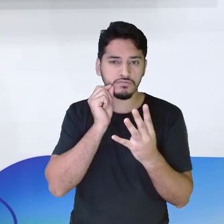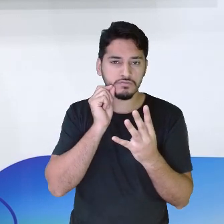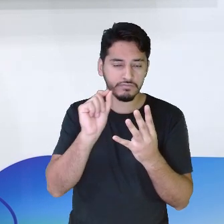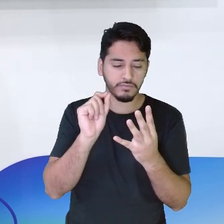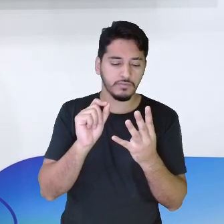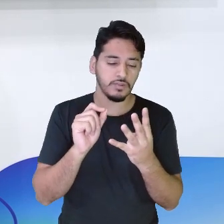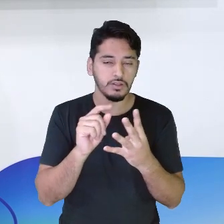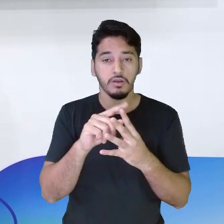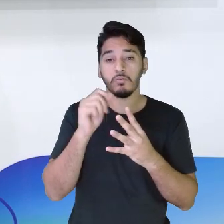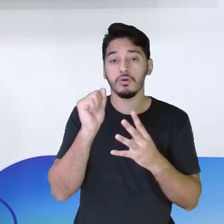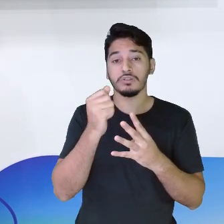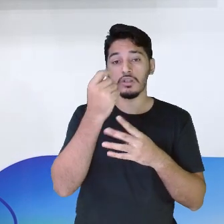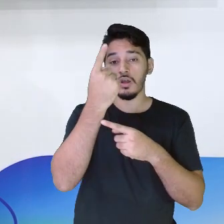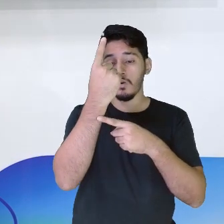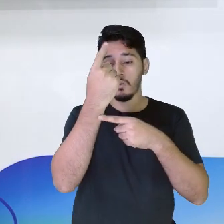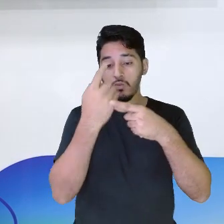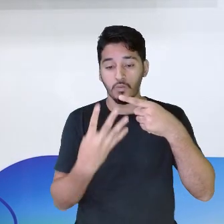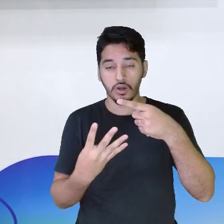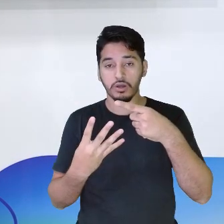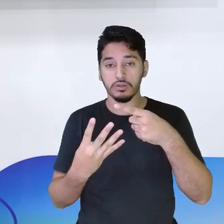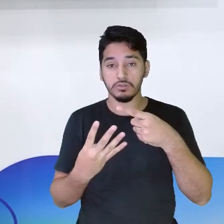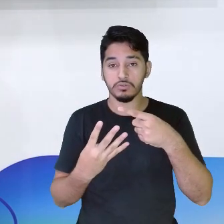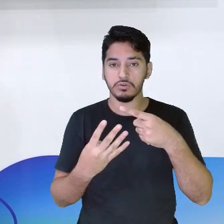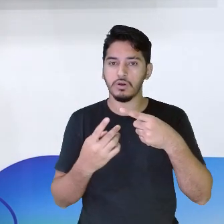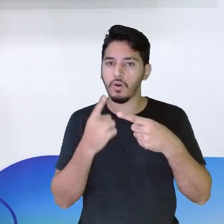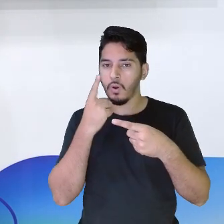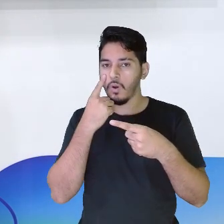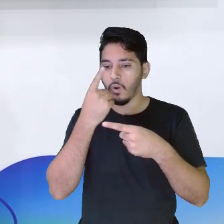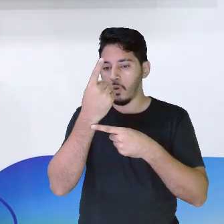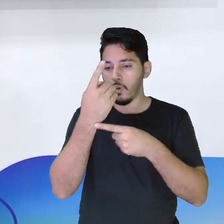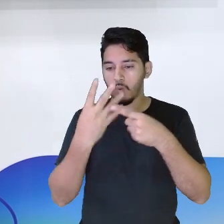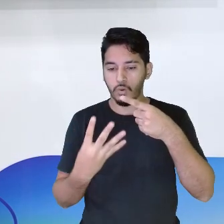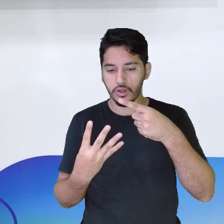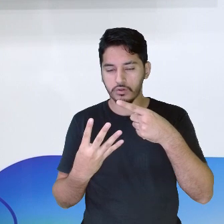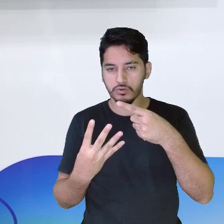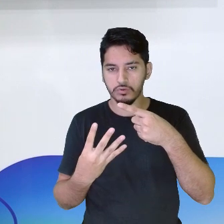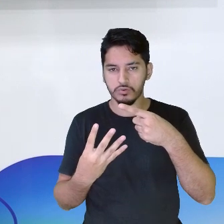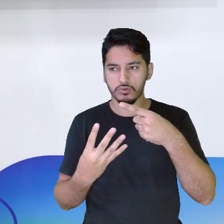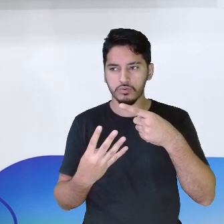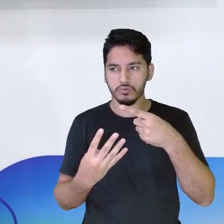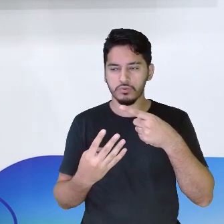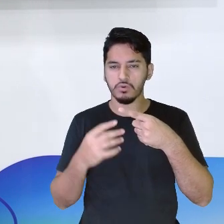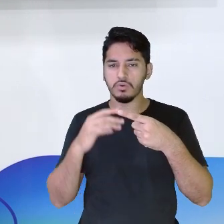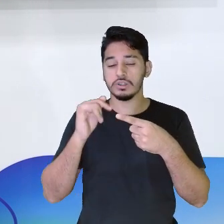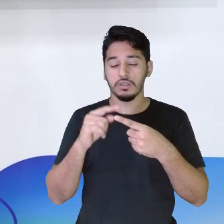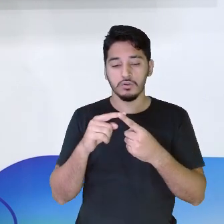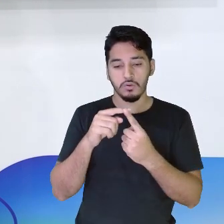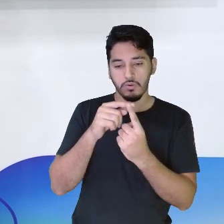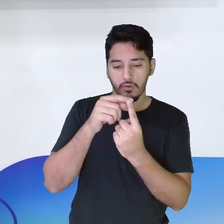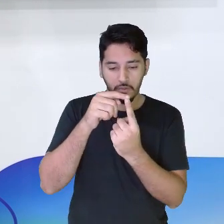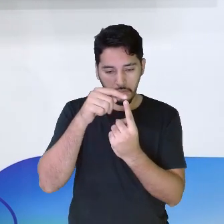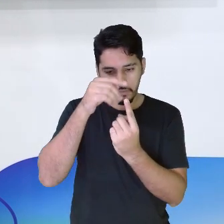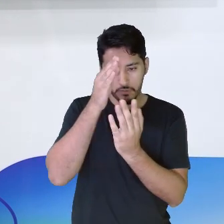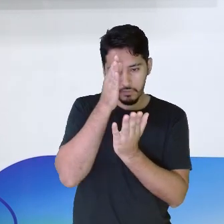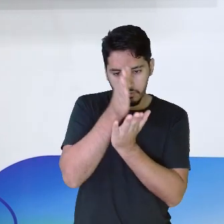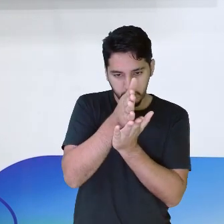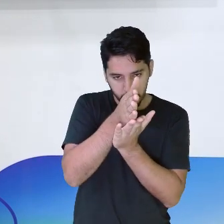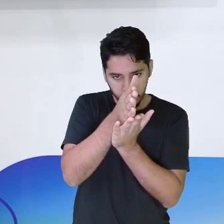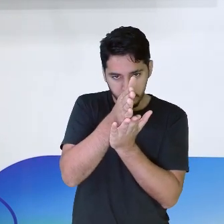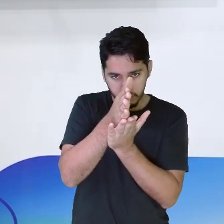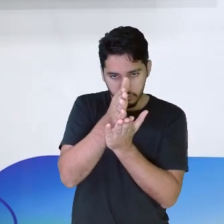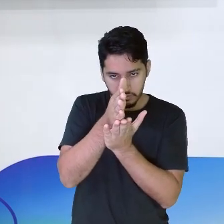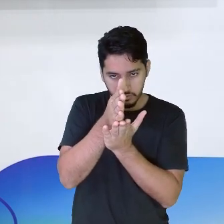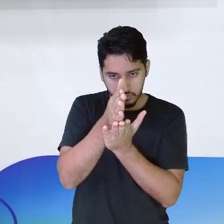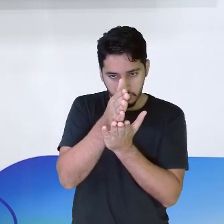dar um quarto de volta, então eu dou apenas um giro. Se eu digo que eu saio do meu ponto de partida